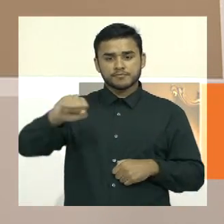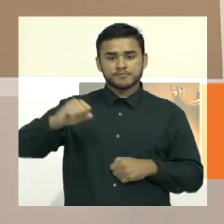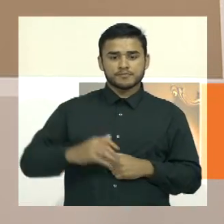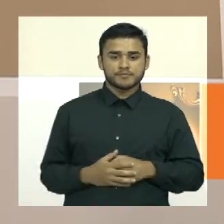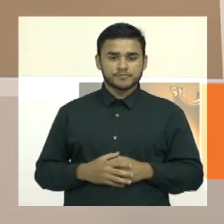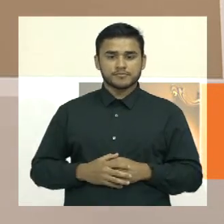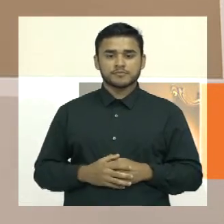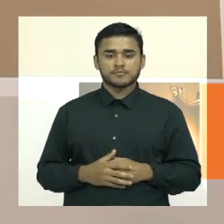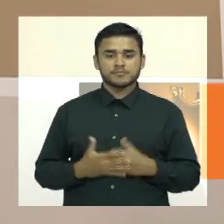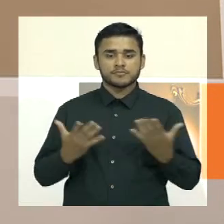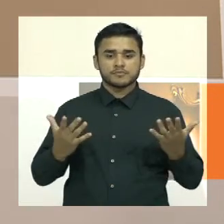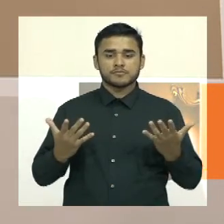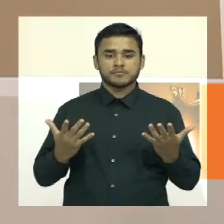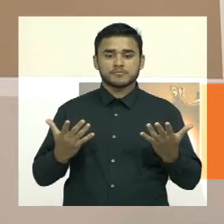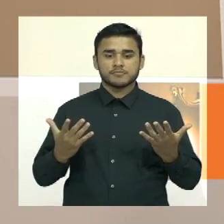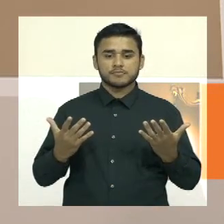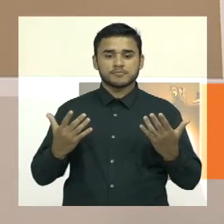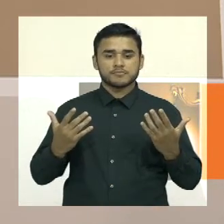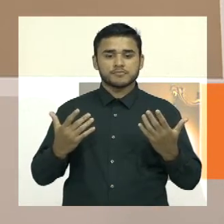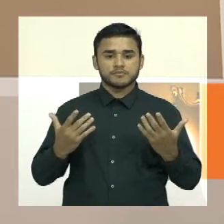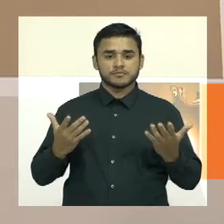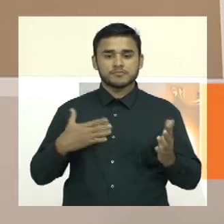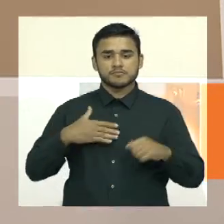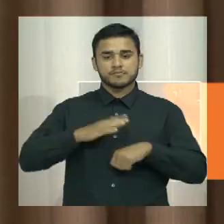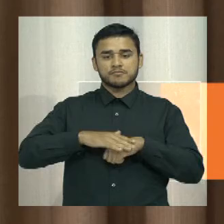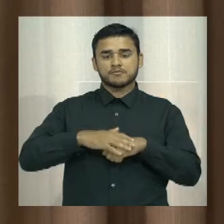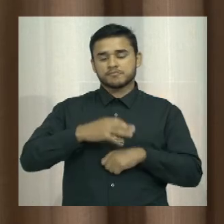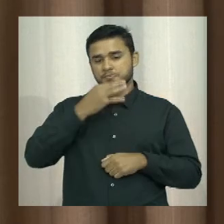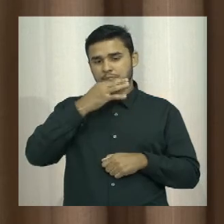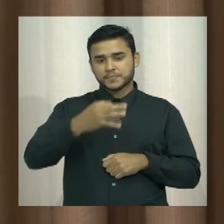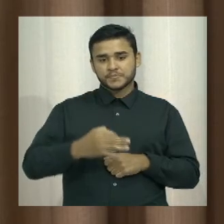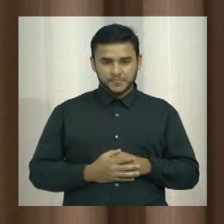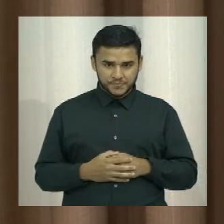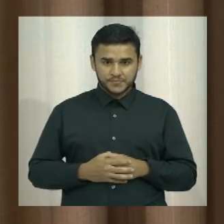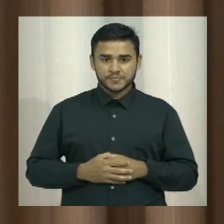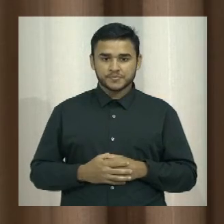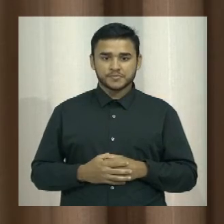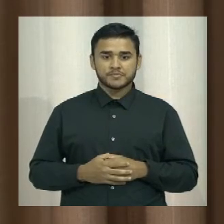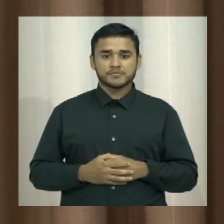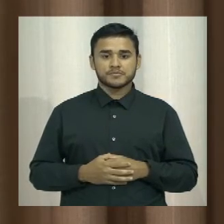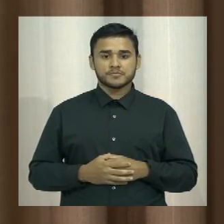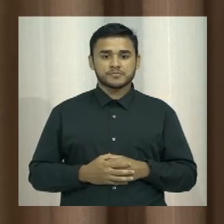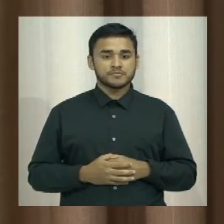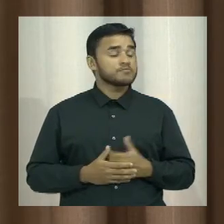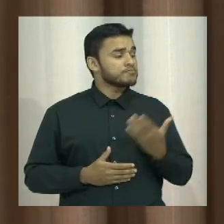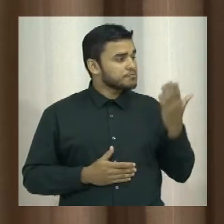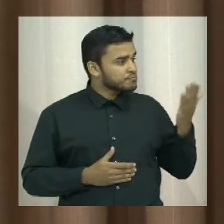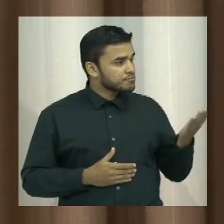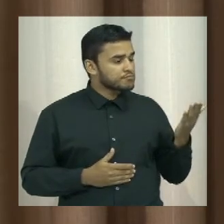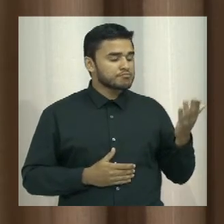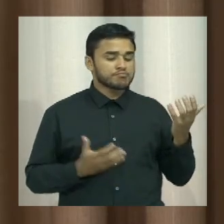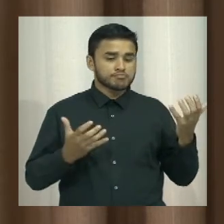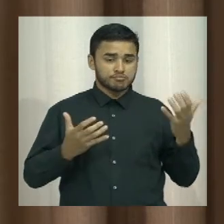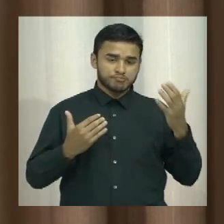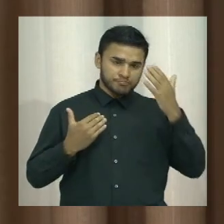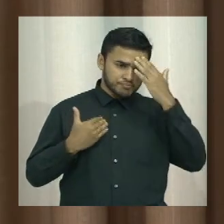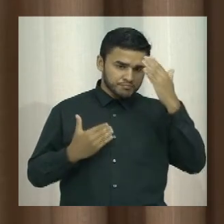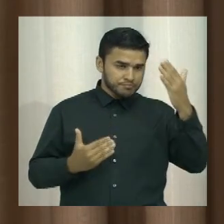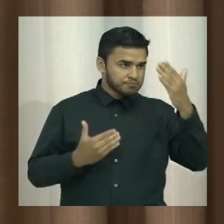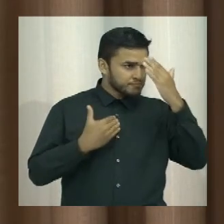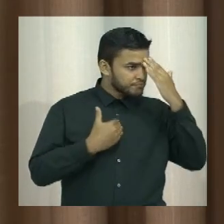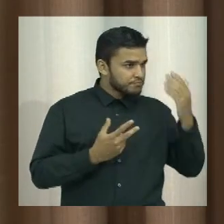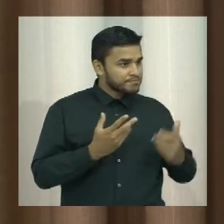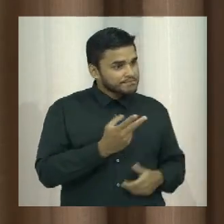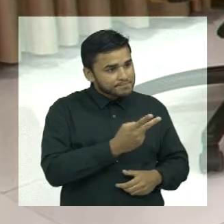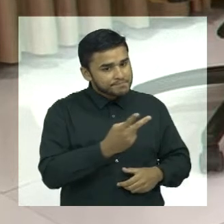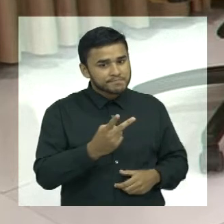Então, essa é a minha posição aqui dentro. A minha posição é a minha principal proposta. Pois, desde já, mais uma vez, eu agradeço a